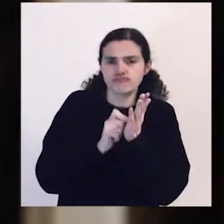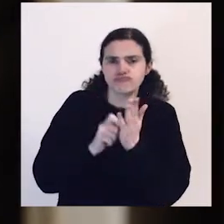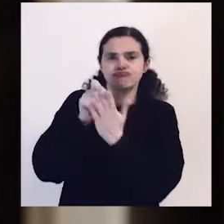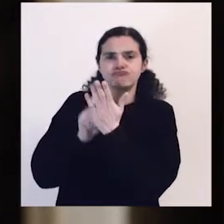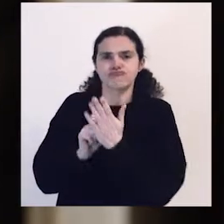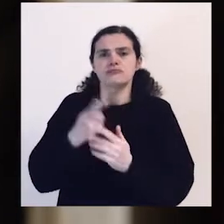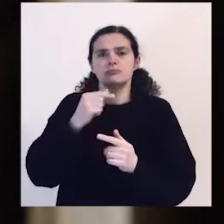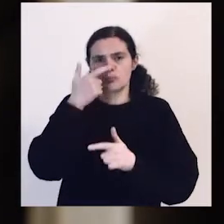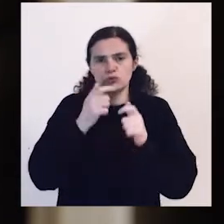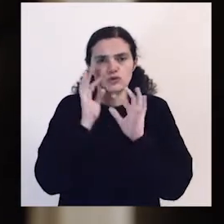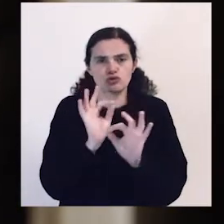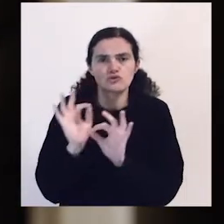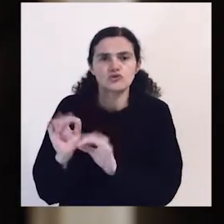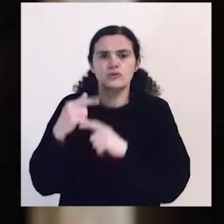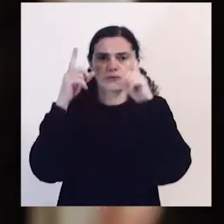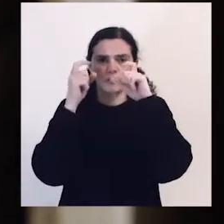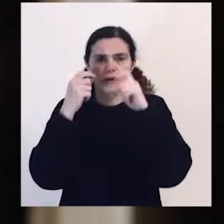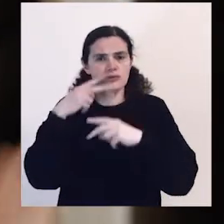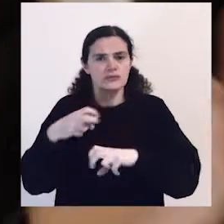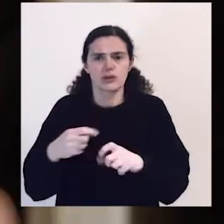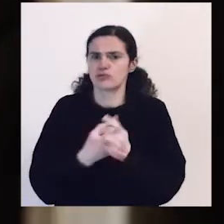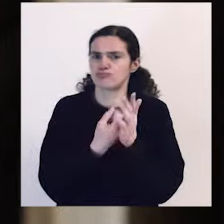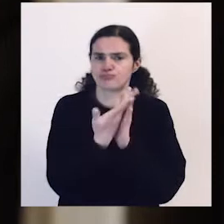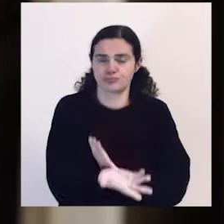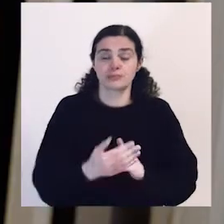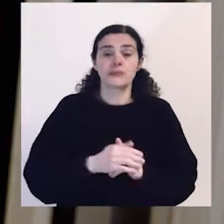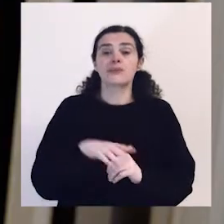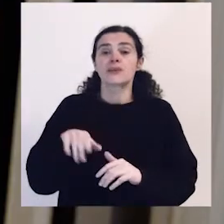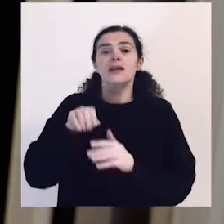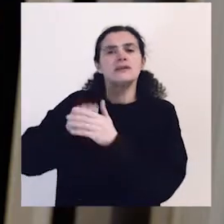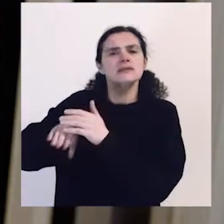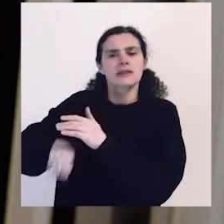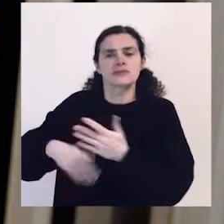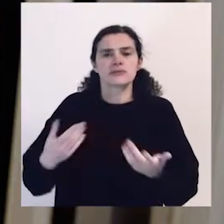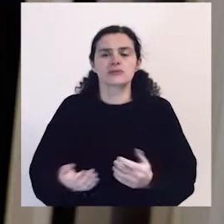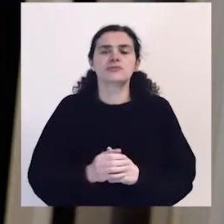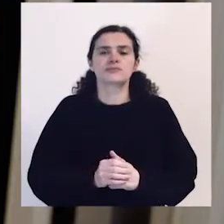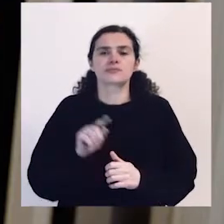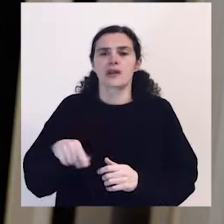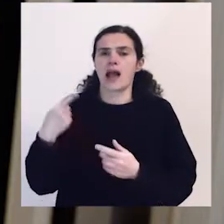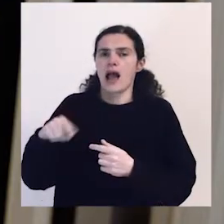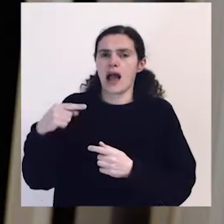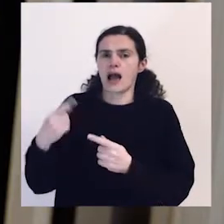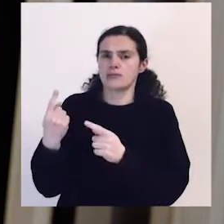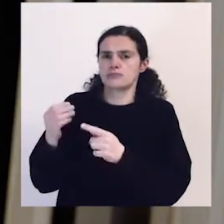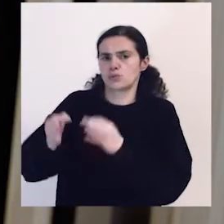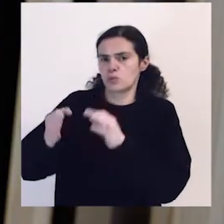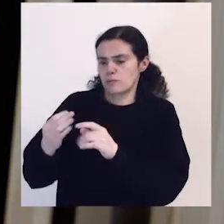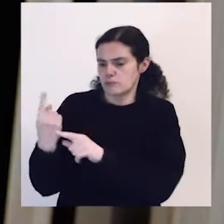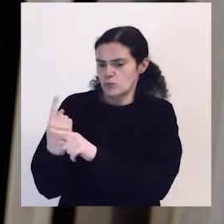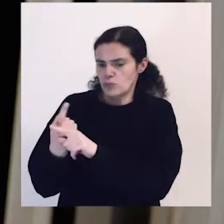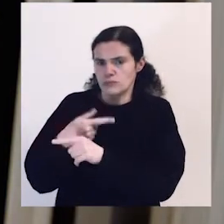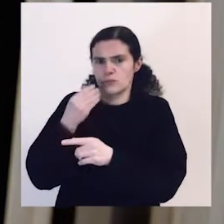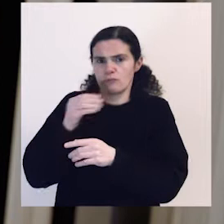registrars, curadores, fotógrafos, investigadores, etc. As reservas estão equipadas com